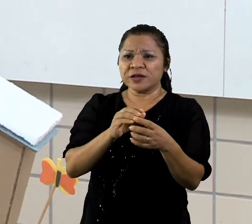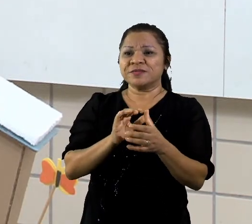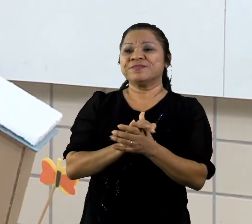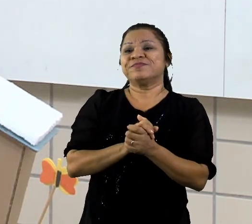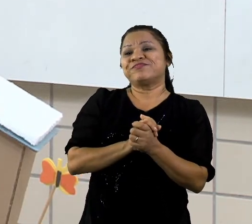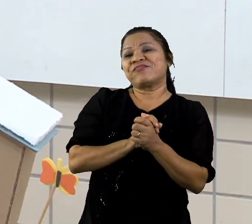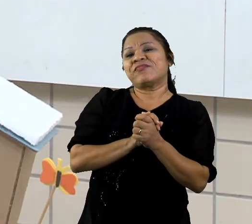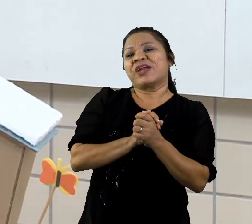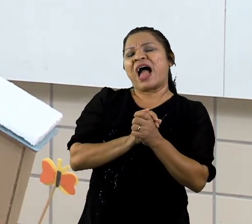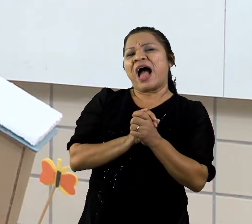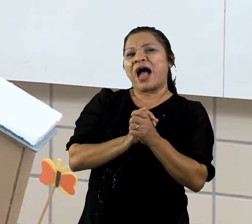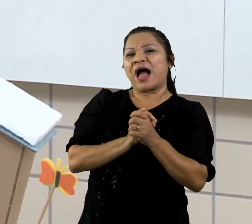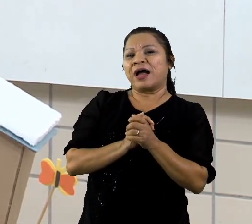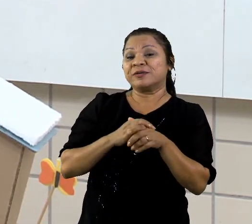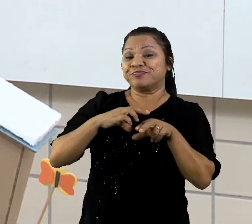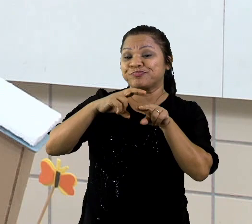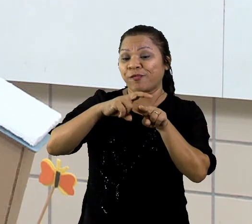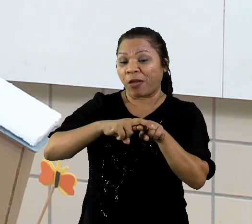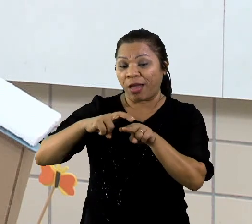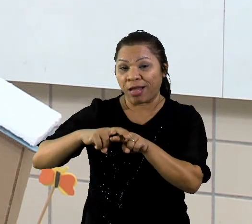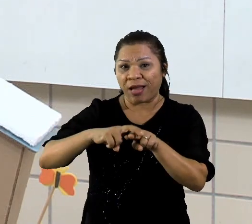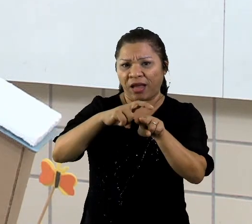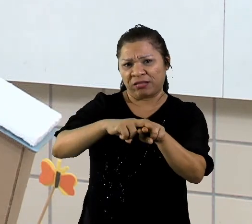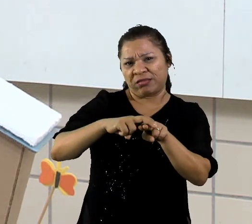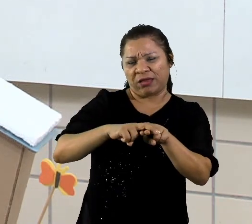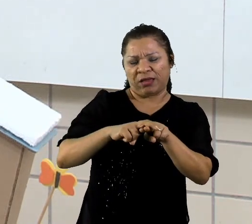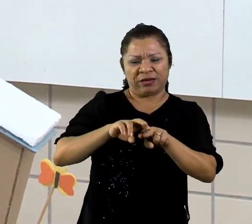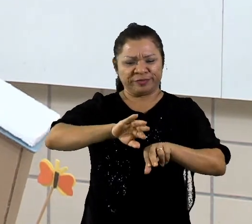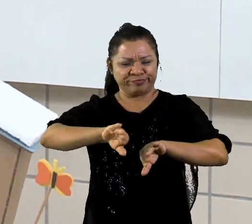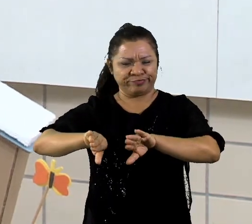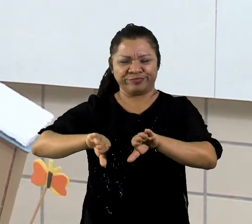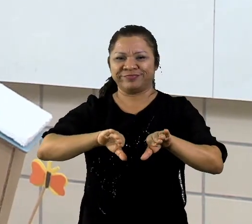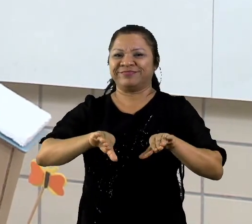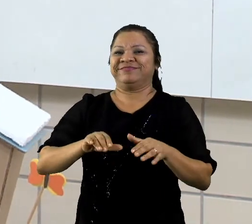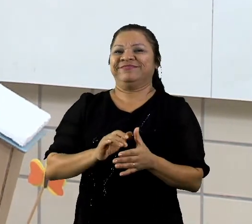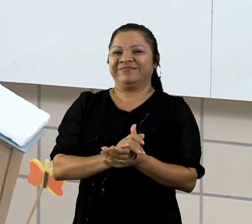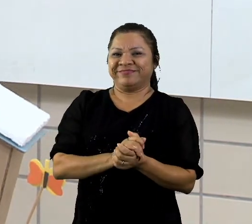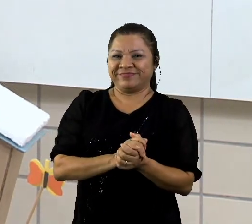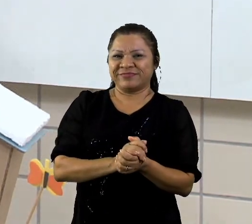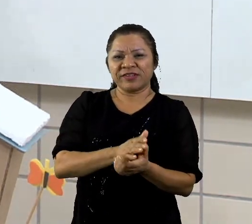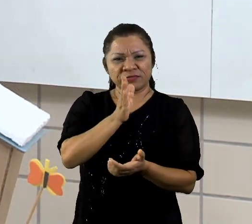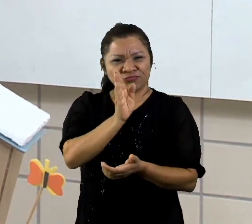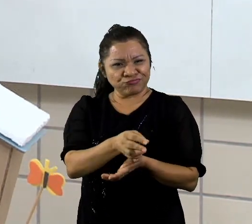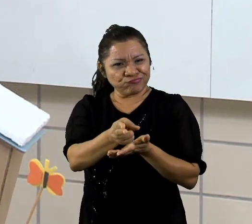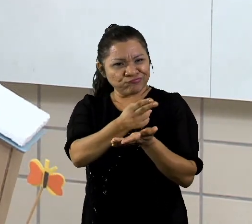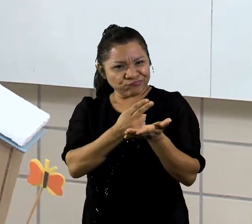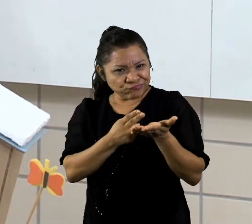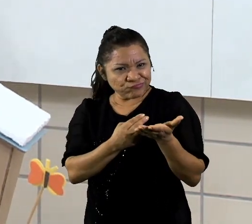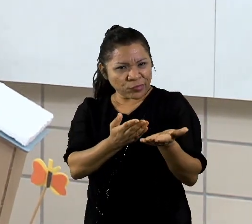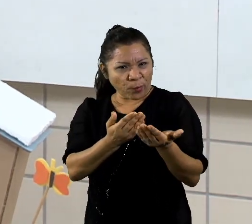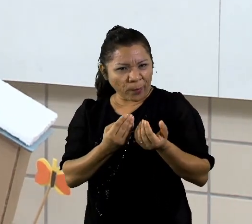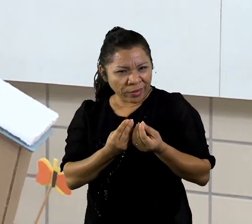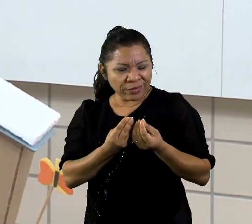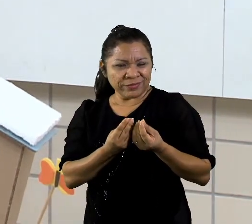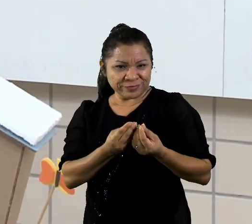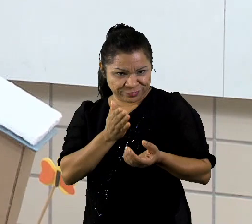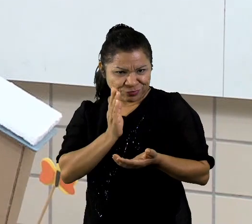tirar as cadeiras da localização. Então está aqui, crianças. Vocês desenharam aqui comigo?